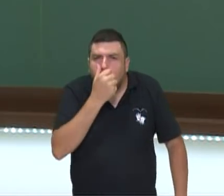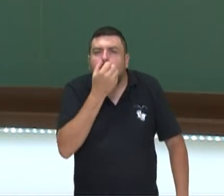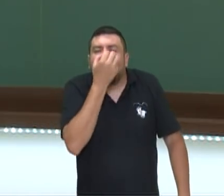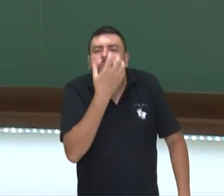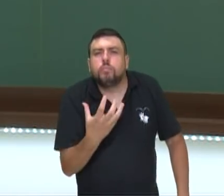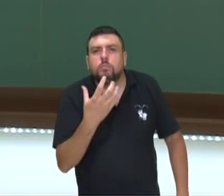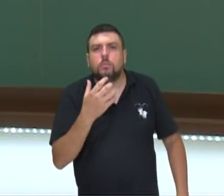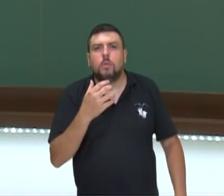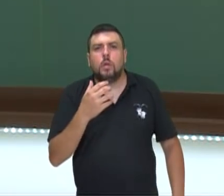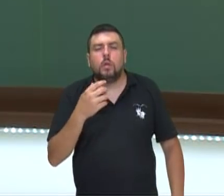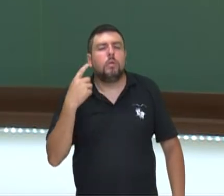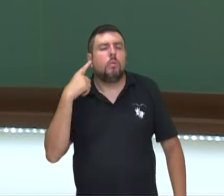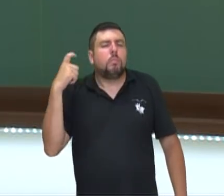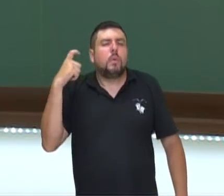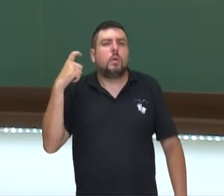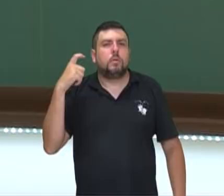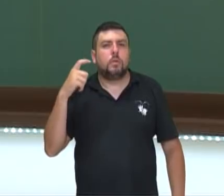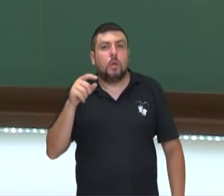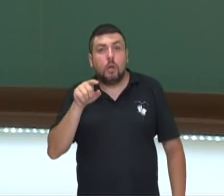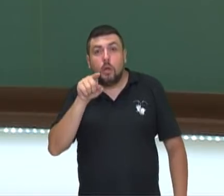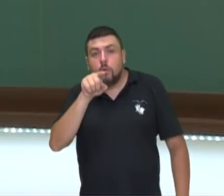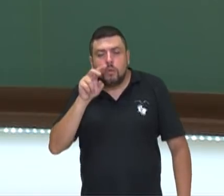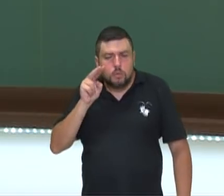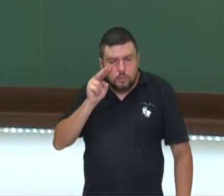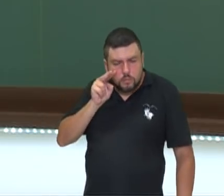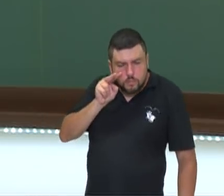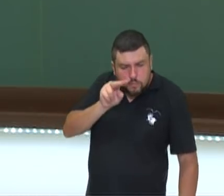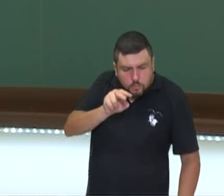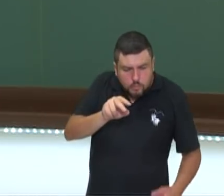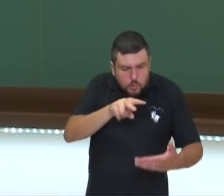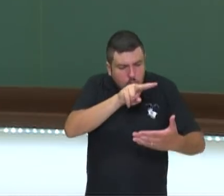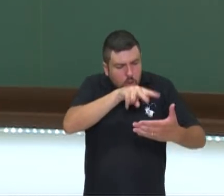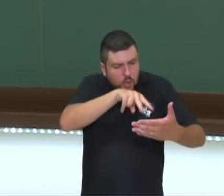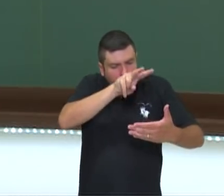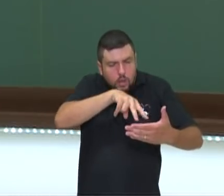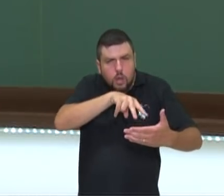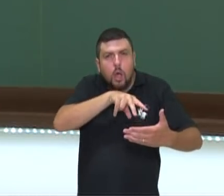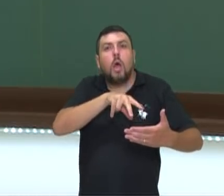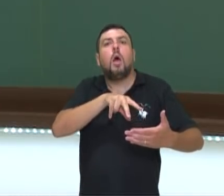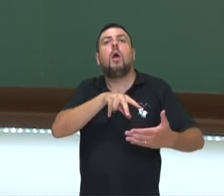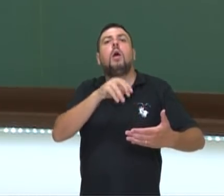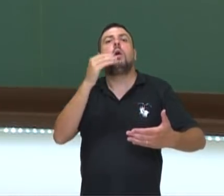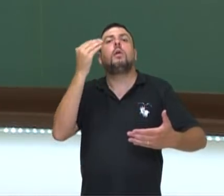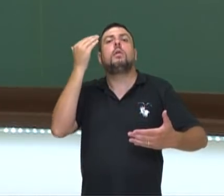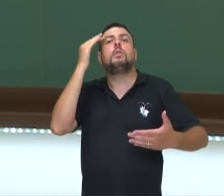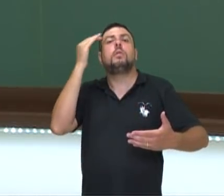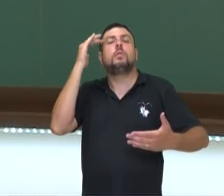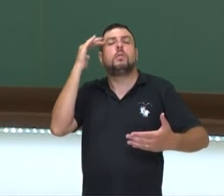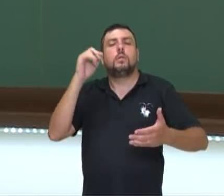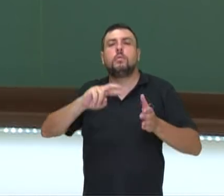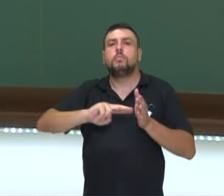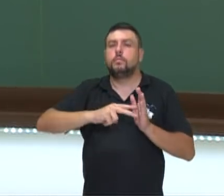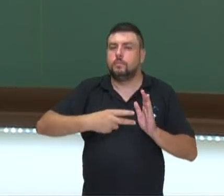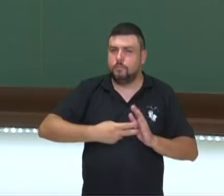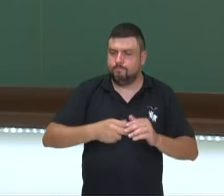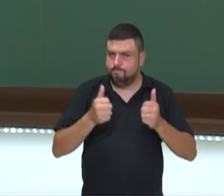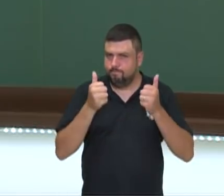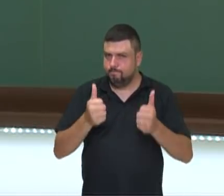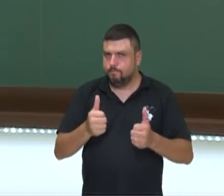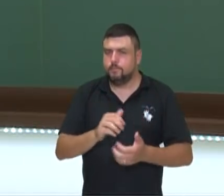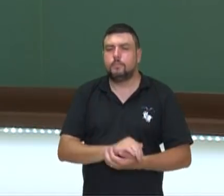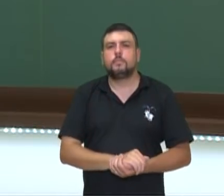história, até para você conseguir identificar bem o que que o personagem está passando, o que que ele está querendo dizer.